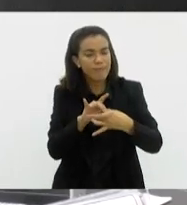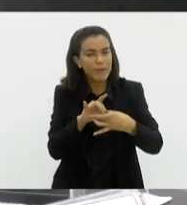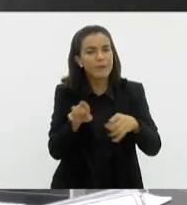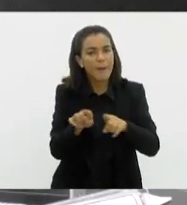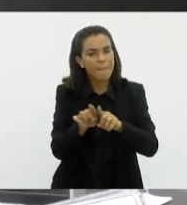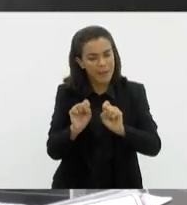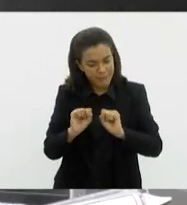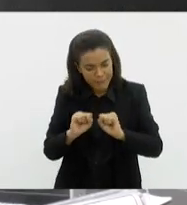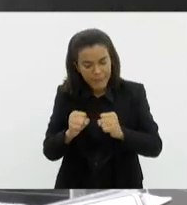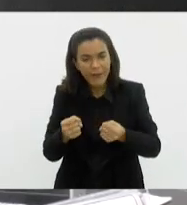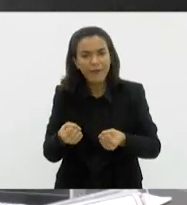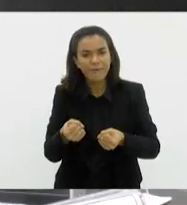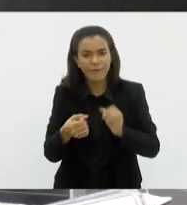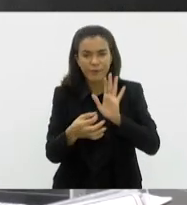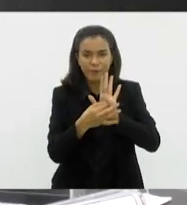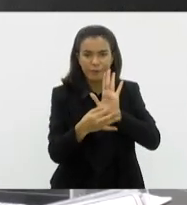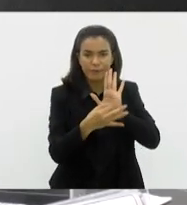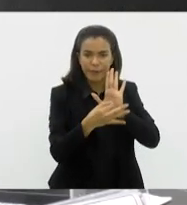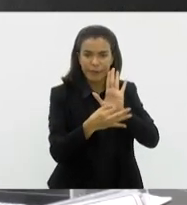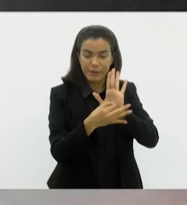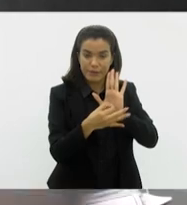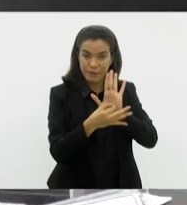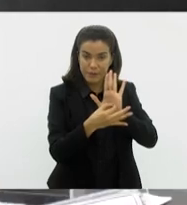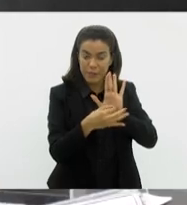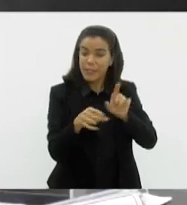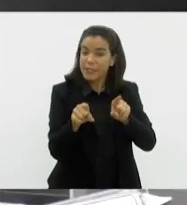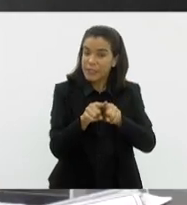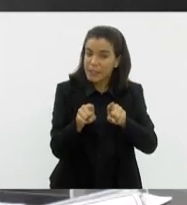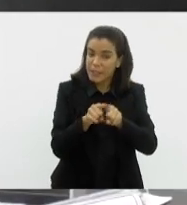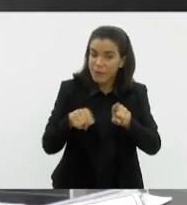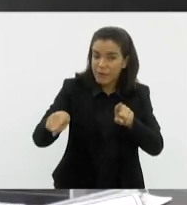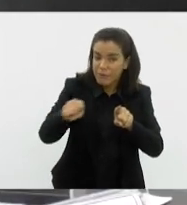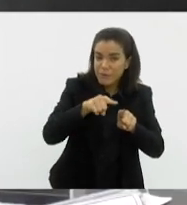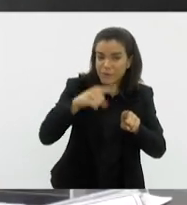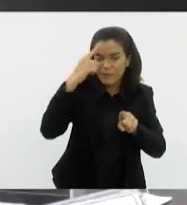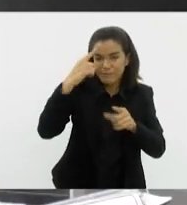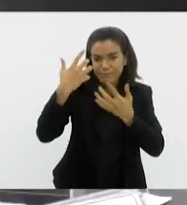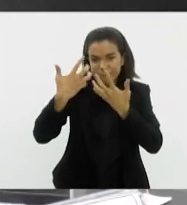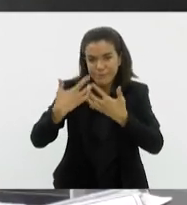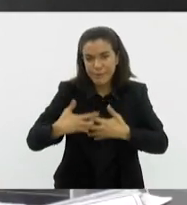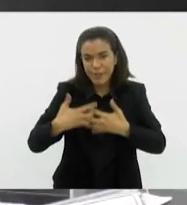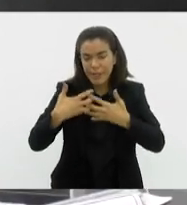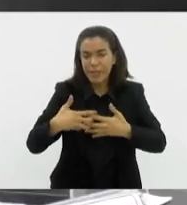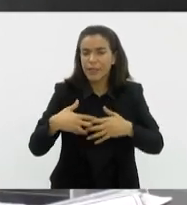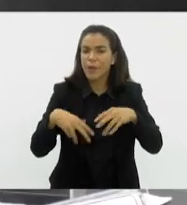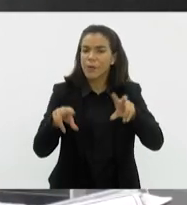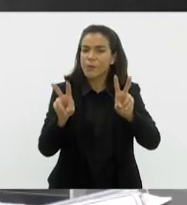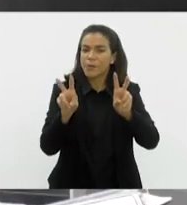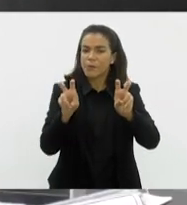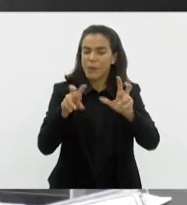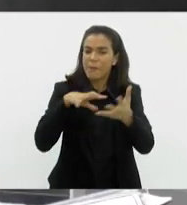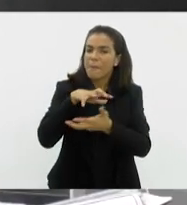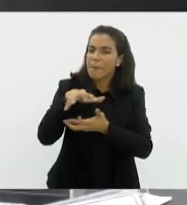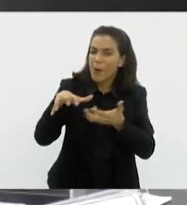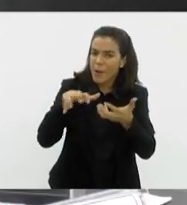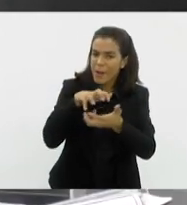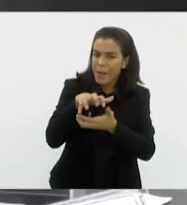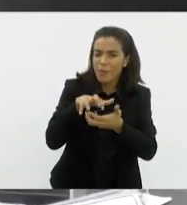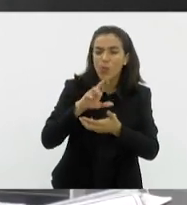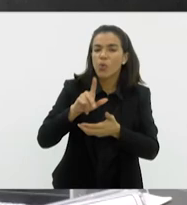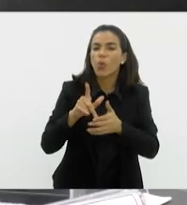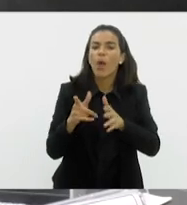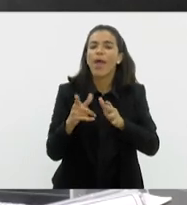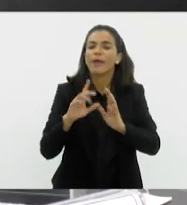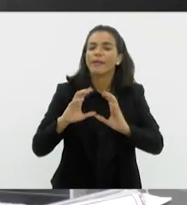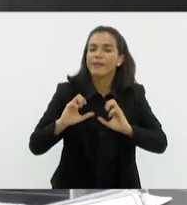aqui a defesa do parecer em que pese a gente ter um tema realmente, é um tema polêmico, não é nem ideológico, não,